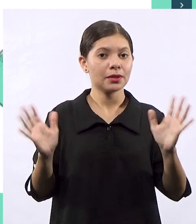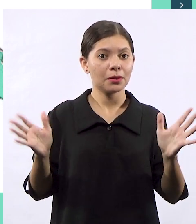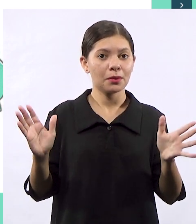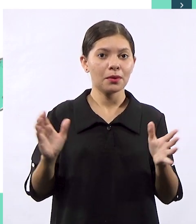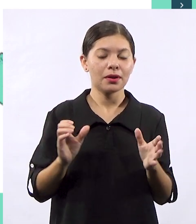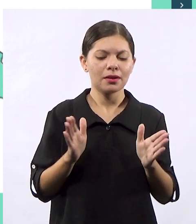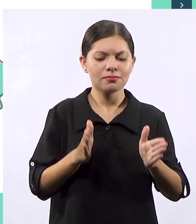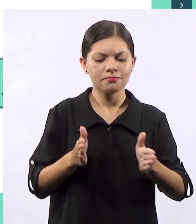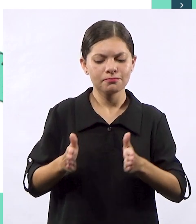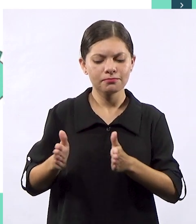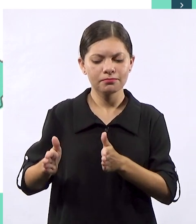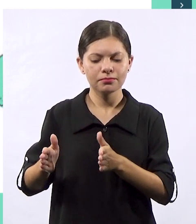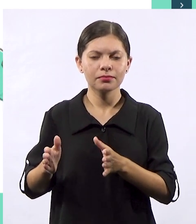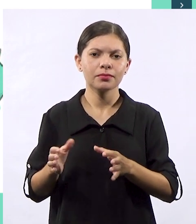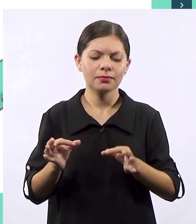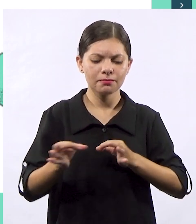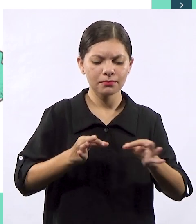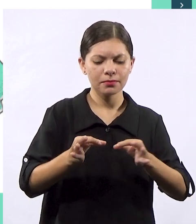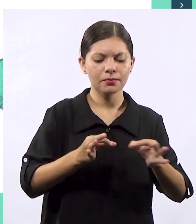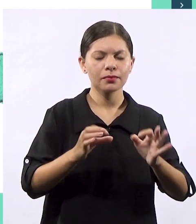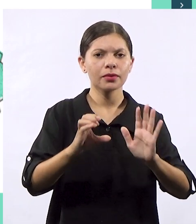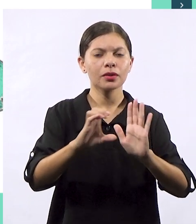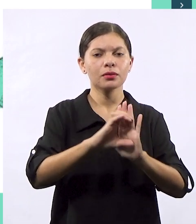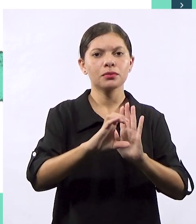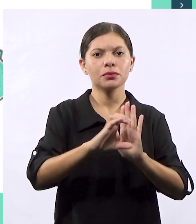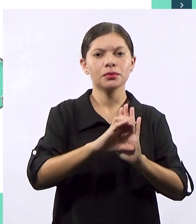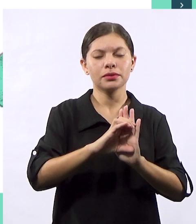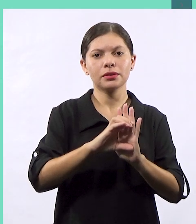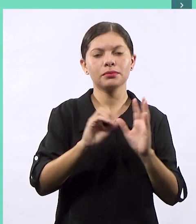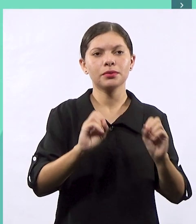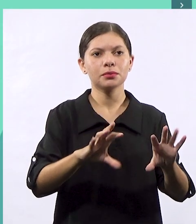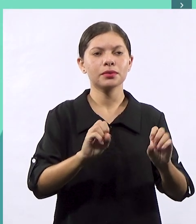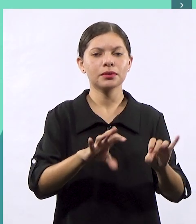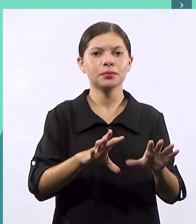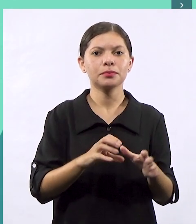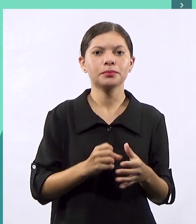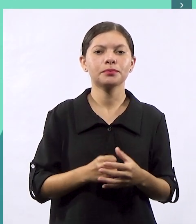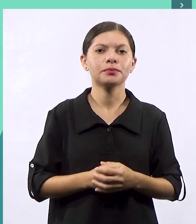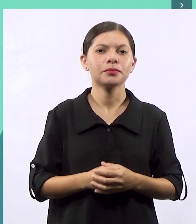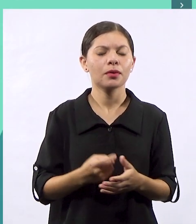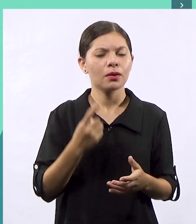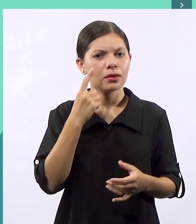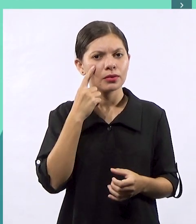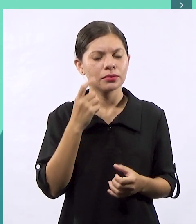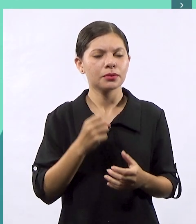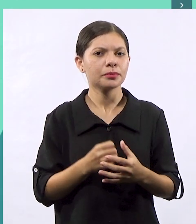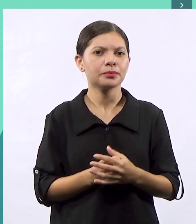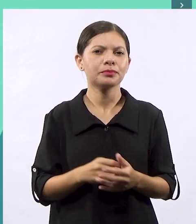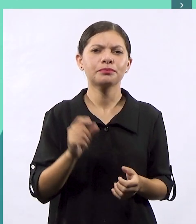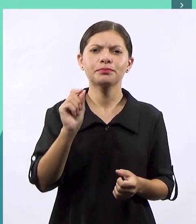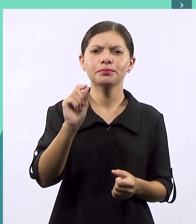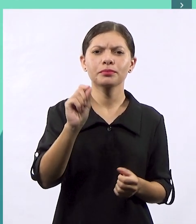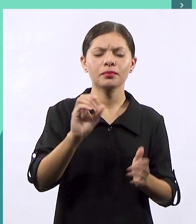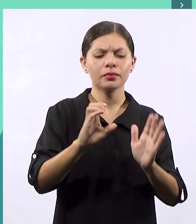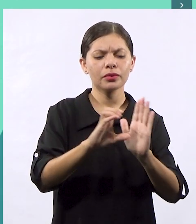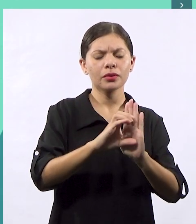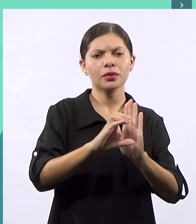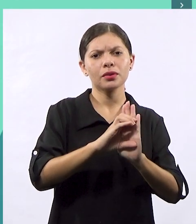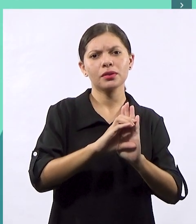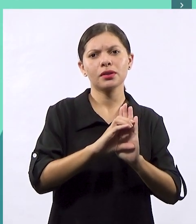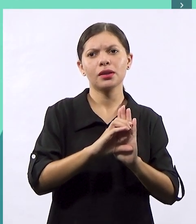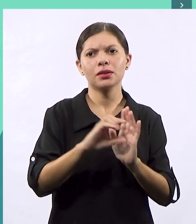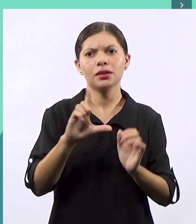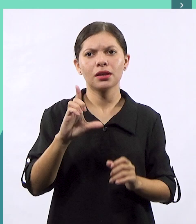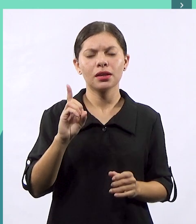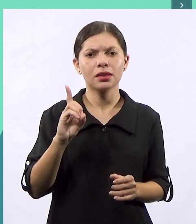a organização que vai tratar dos conceitos da educação. Então, olha só, quais são os conceitos